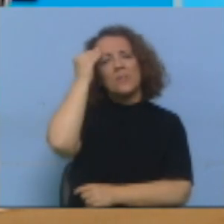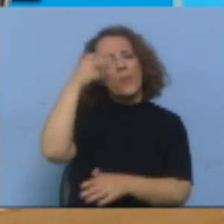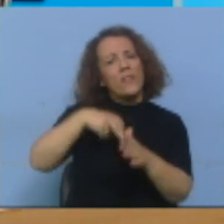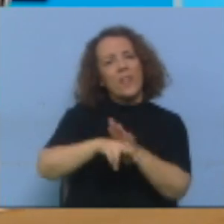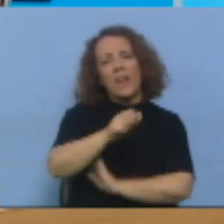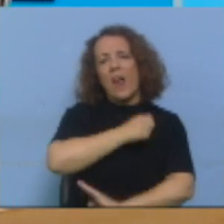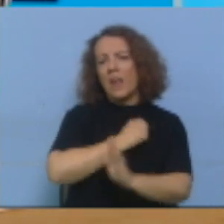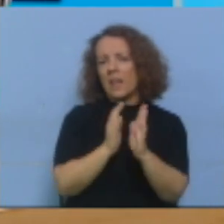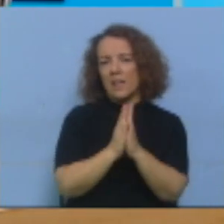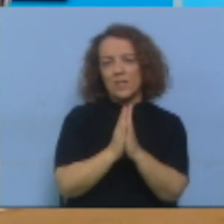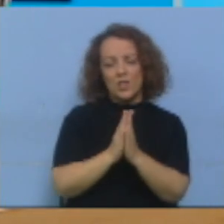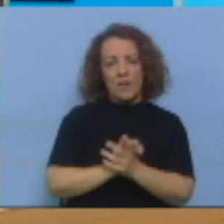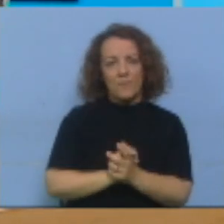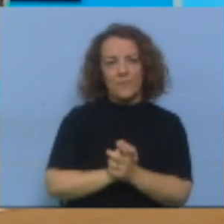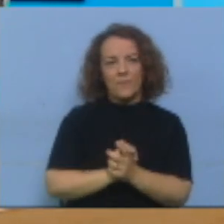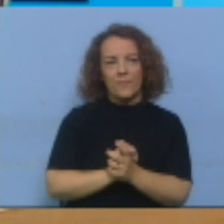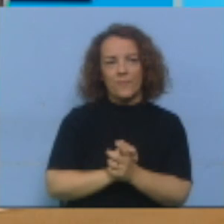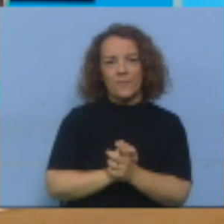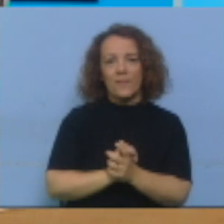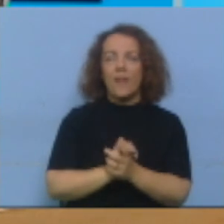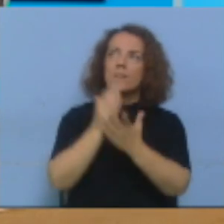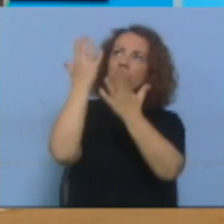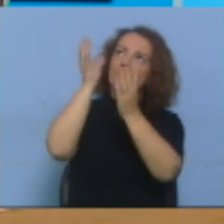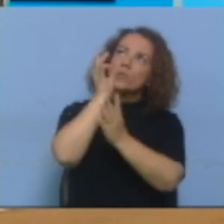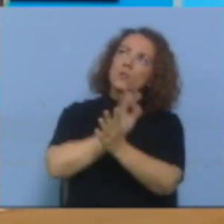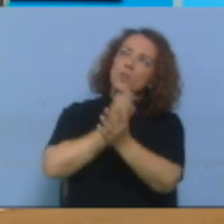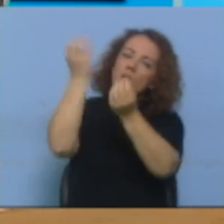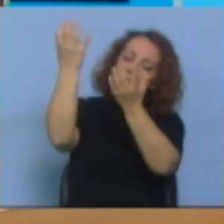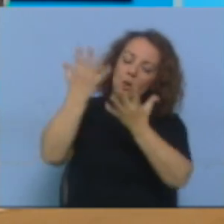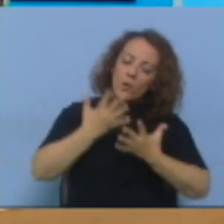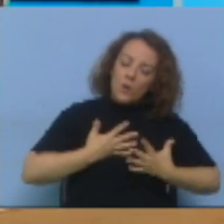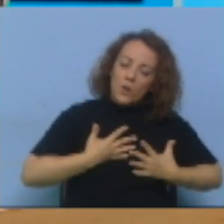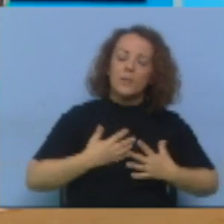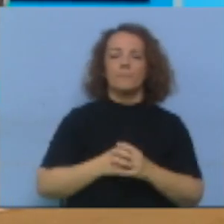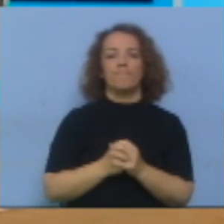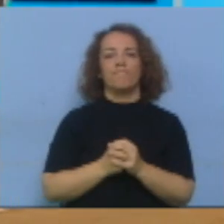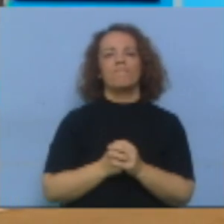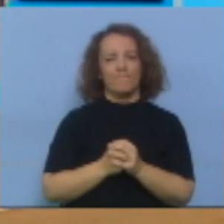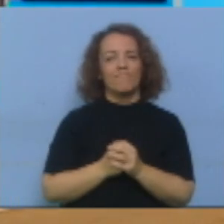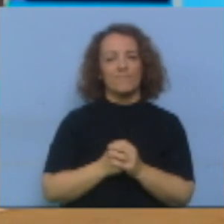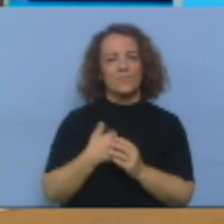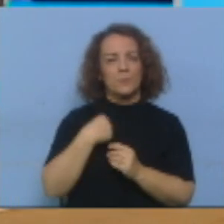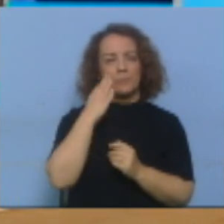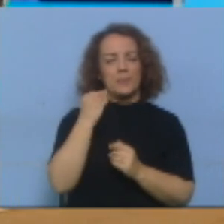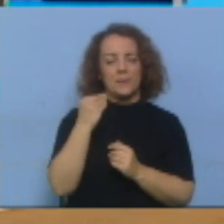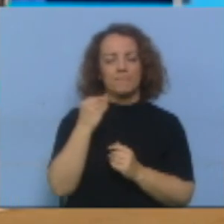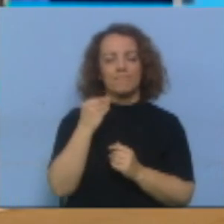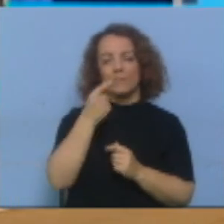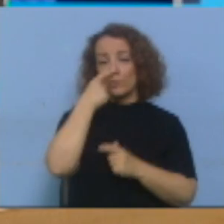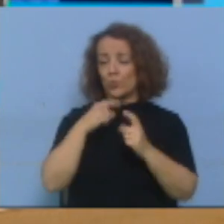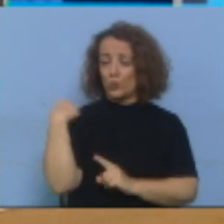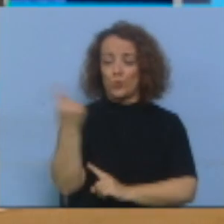igreja, de receber o Senhor. E por isso eu acho que também as pessoas vão valorizar, e todos nós